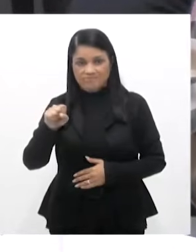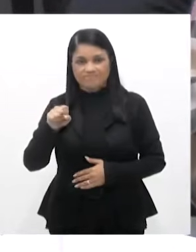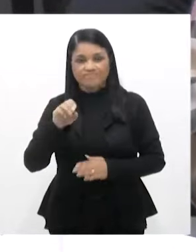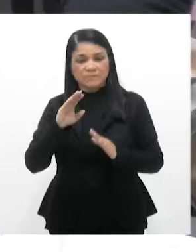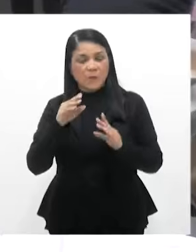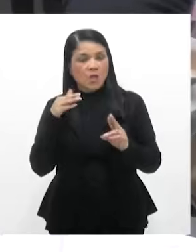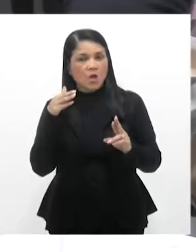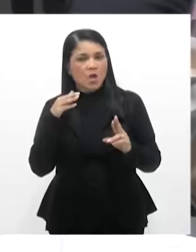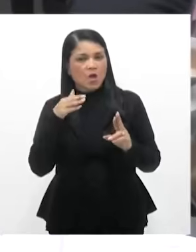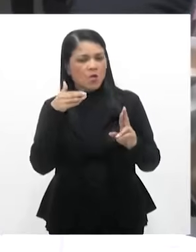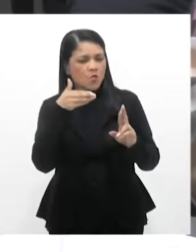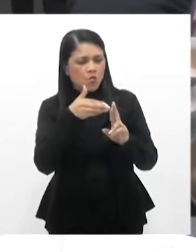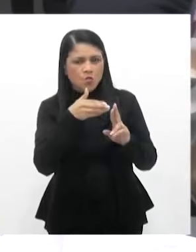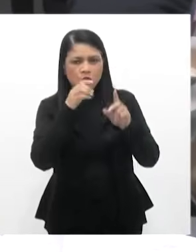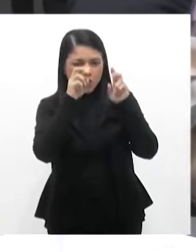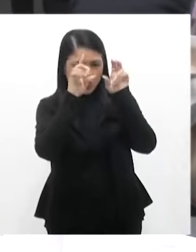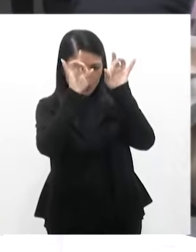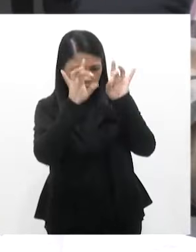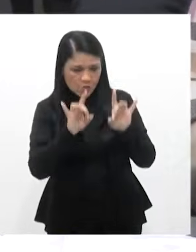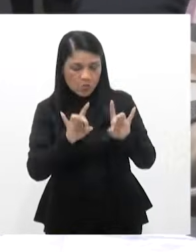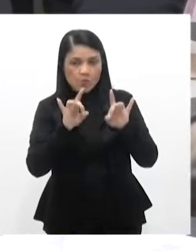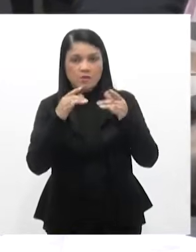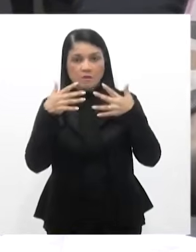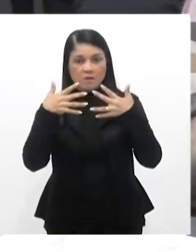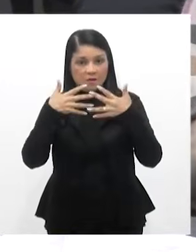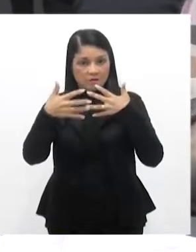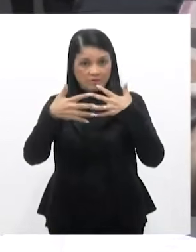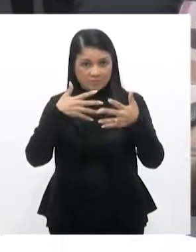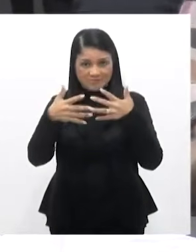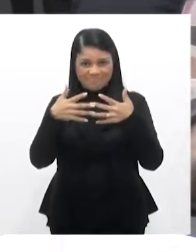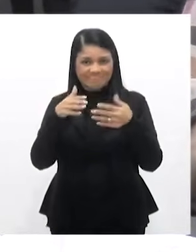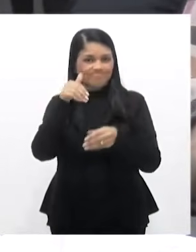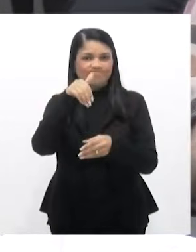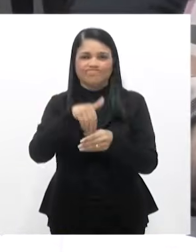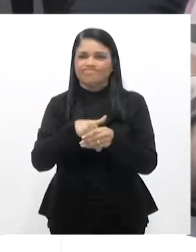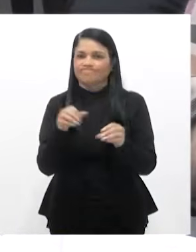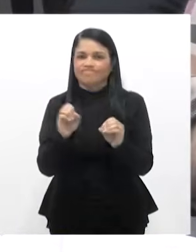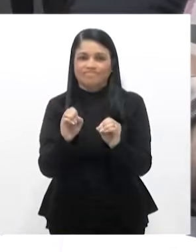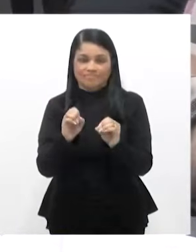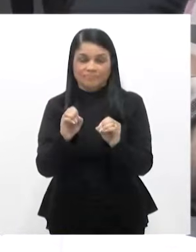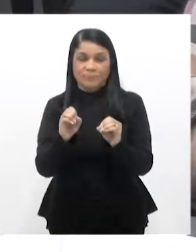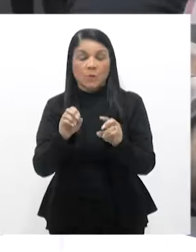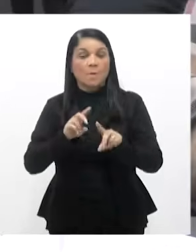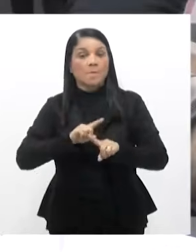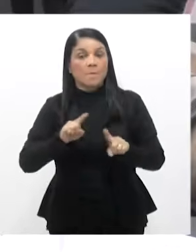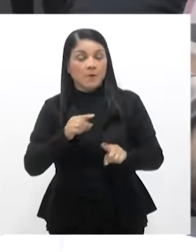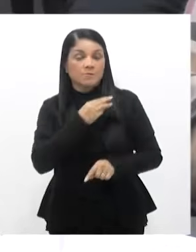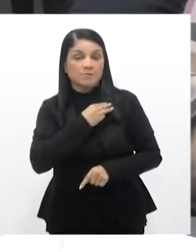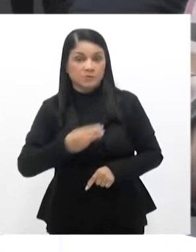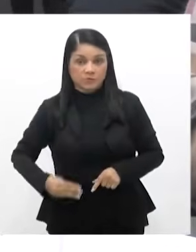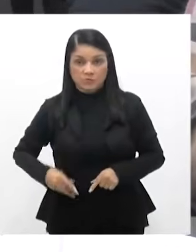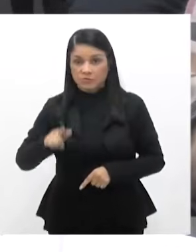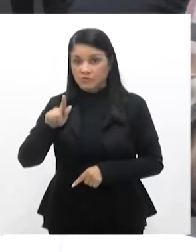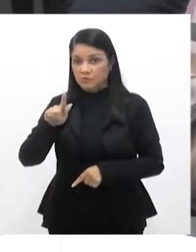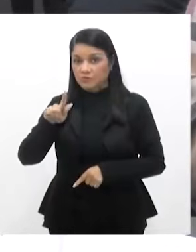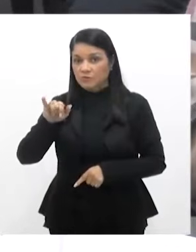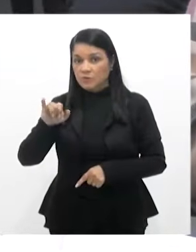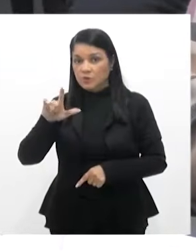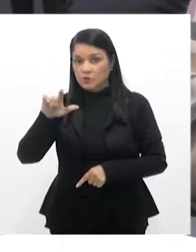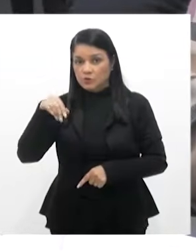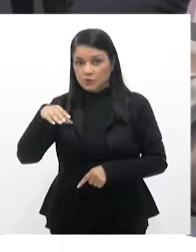específica da transparência não foi votada. Mas o ministro Gilmar Mendes